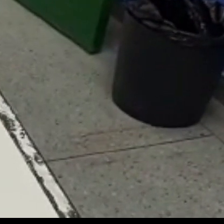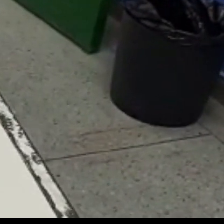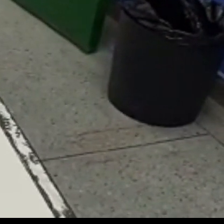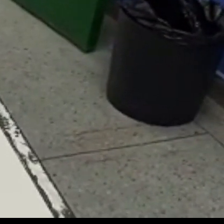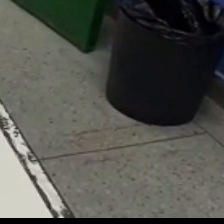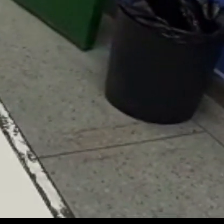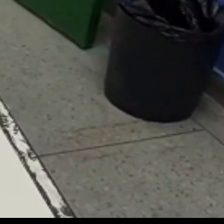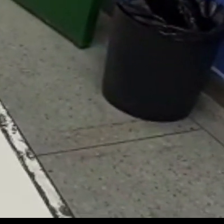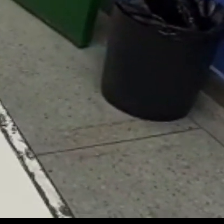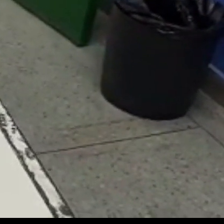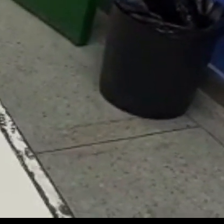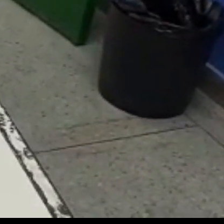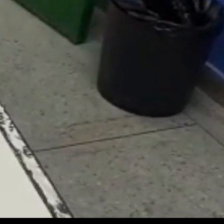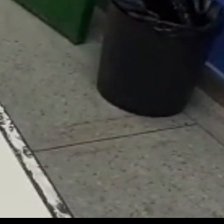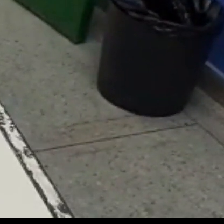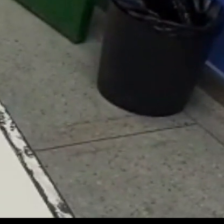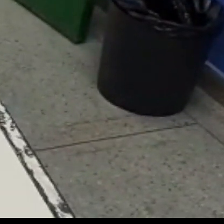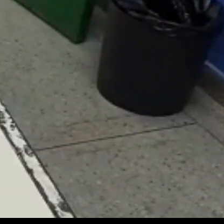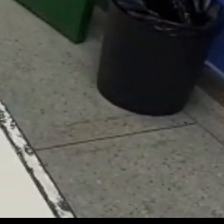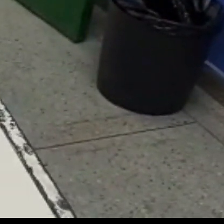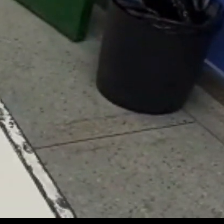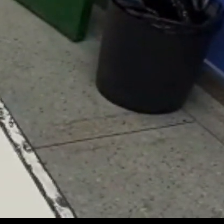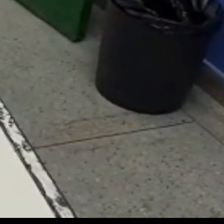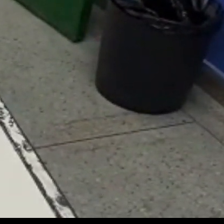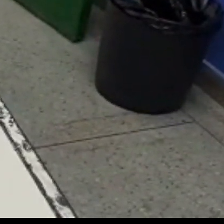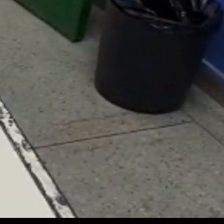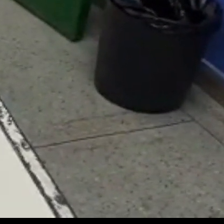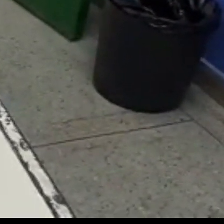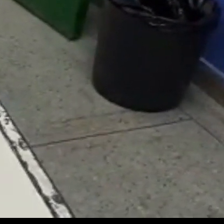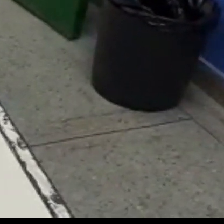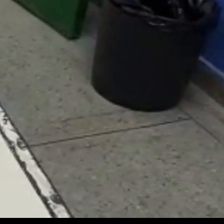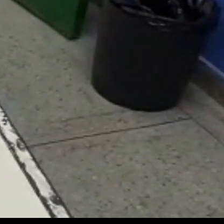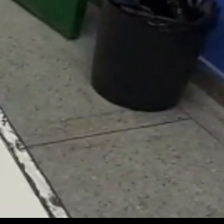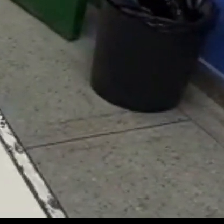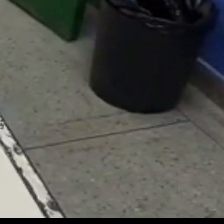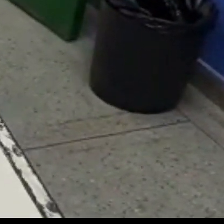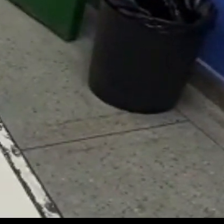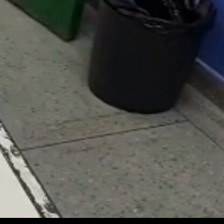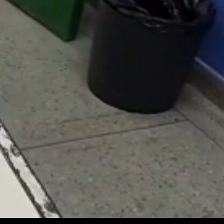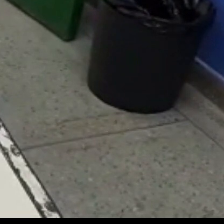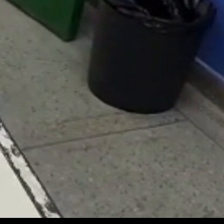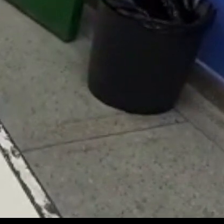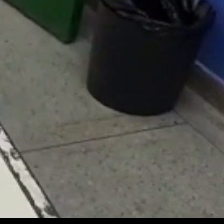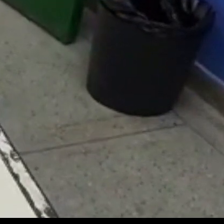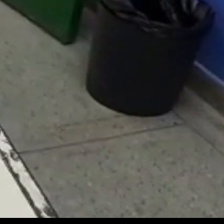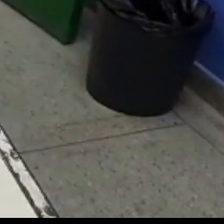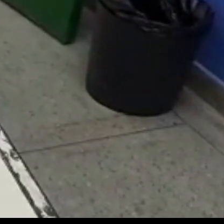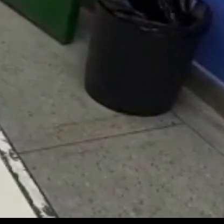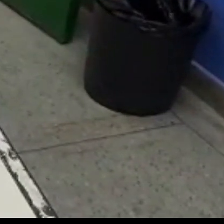lá. E aqui você gosta por quê? Da professora, dos meus alunos, dos alunos.